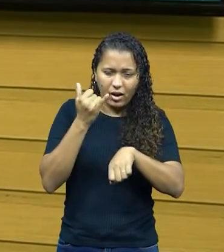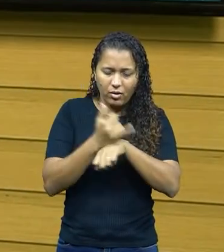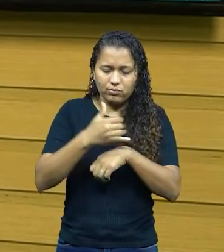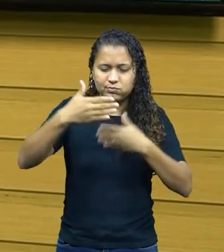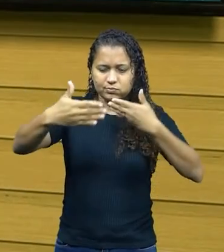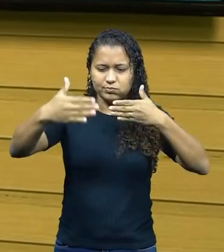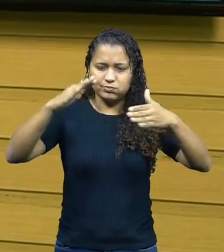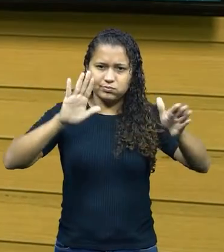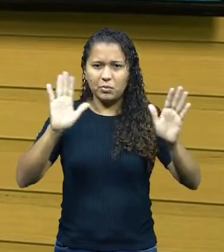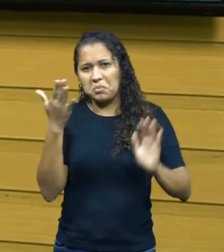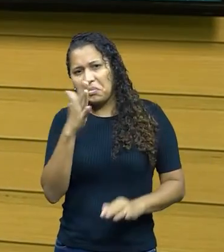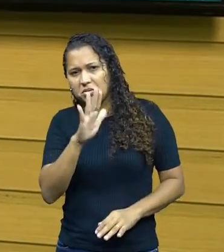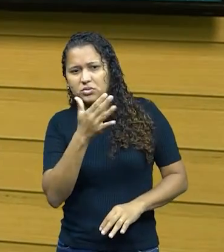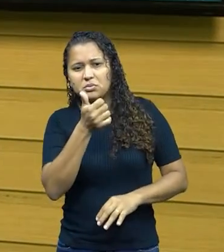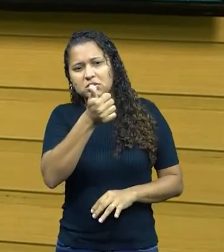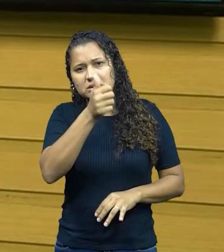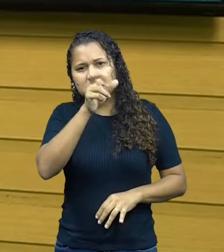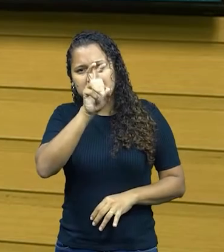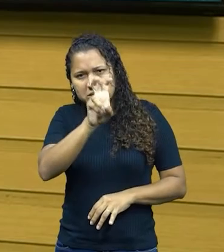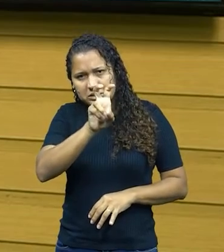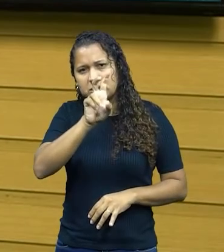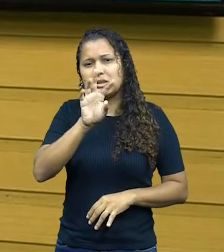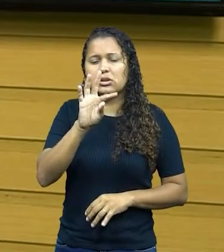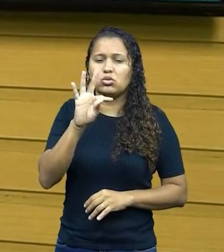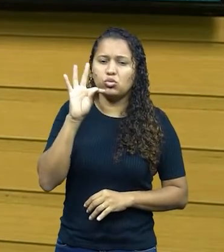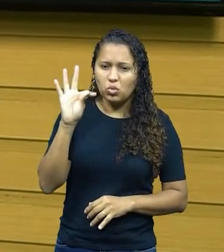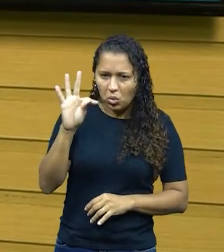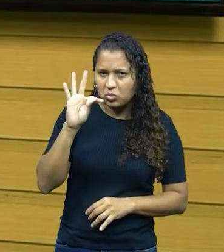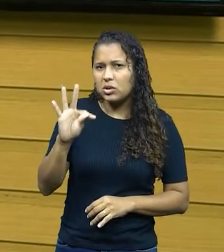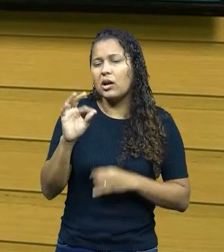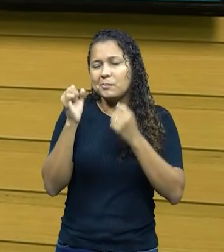10, 15 toneladas de mercadoria.